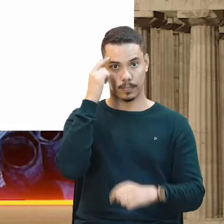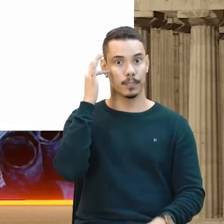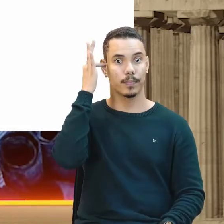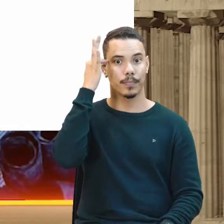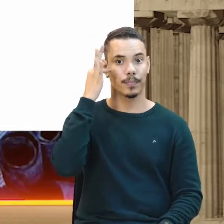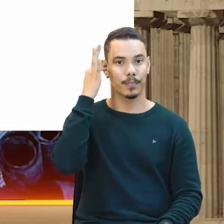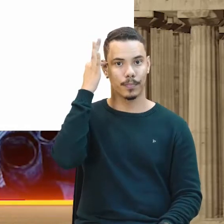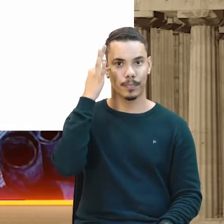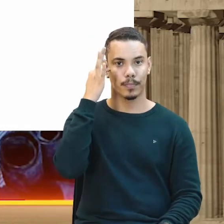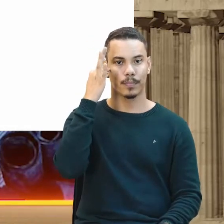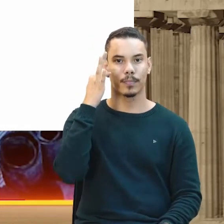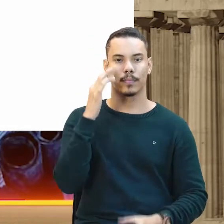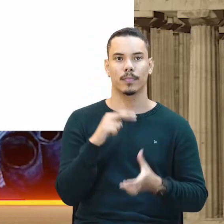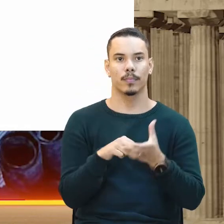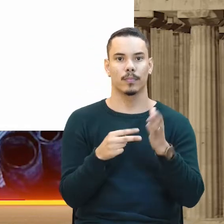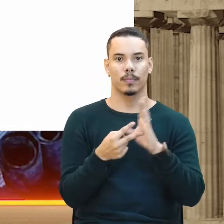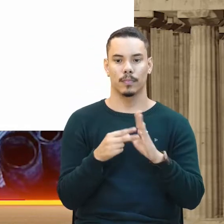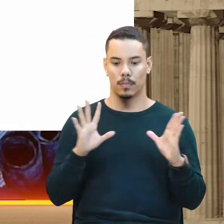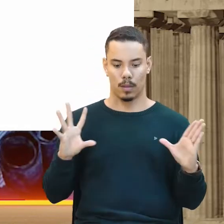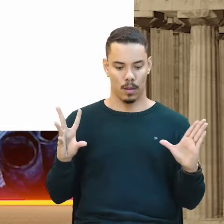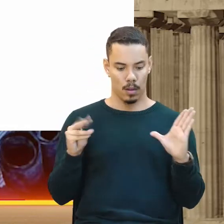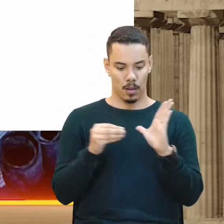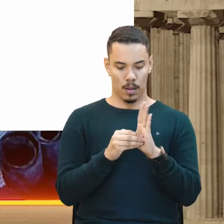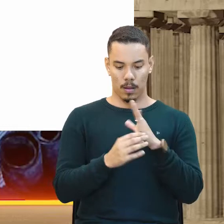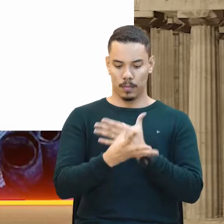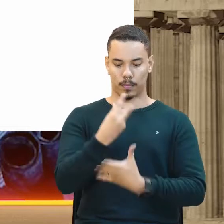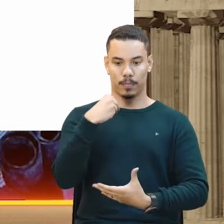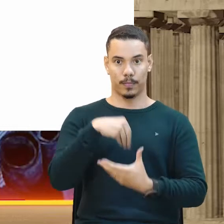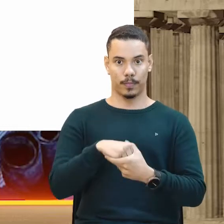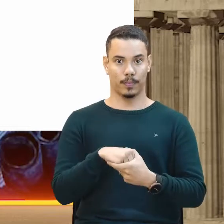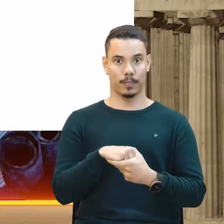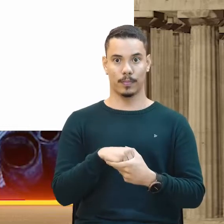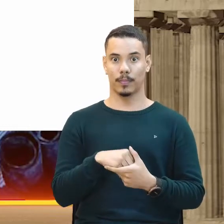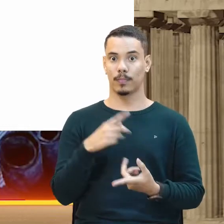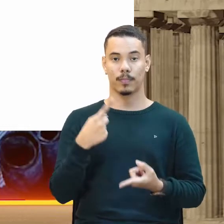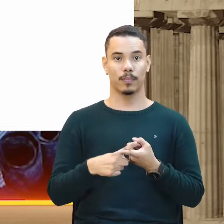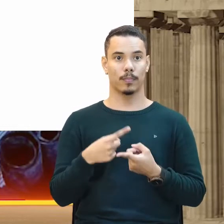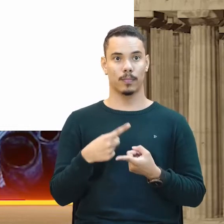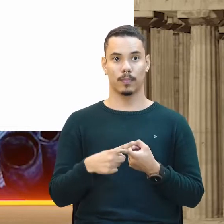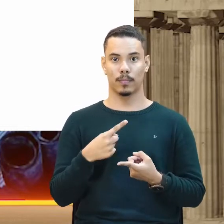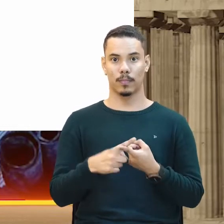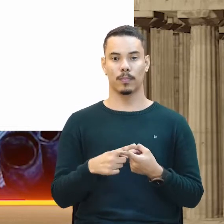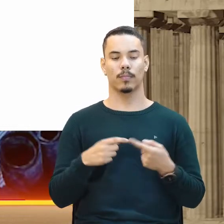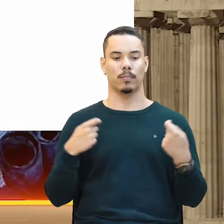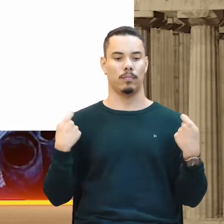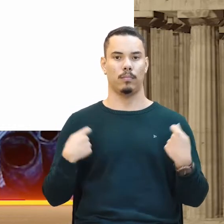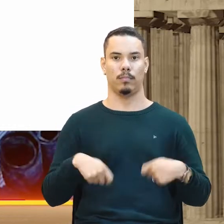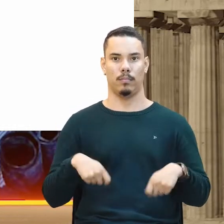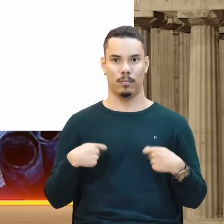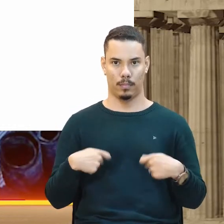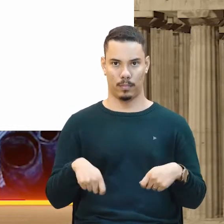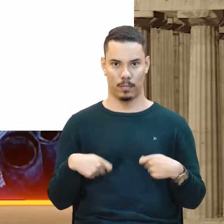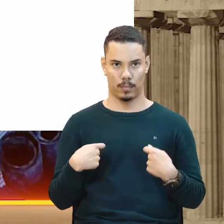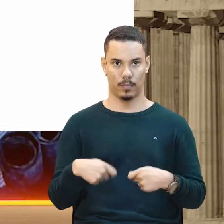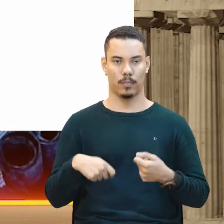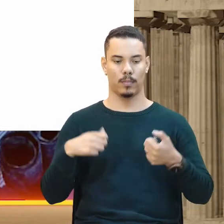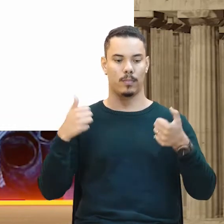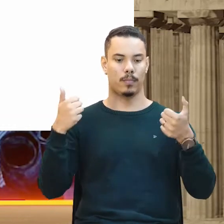filosófico é inserido dentro do cristianismo. Por quê? Pela necessidade de